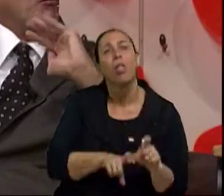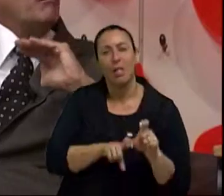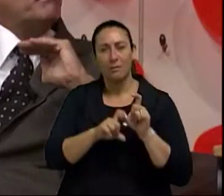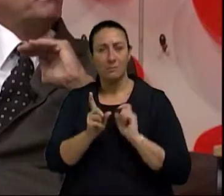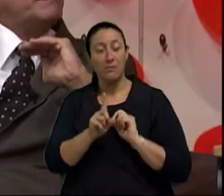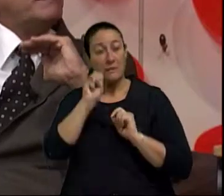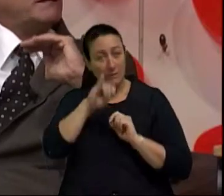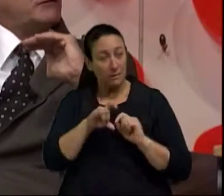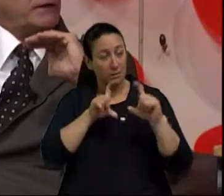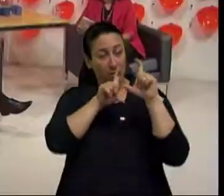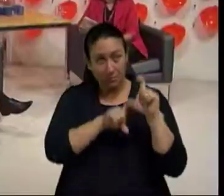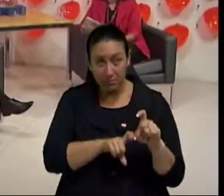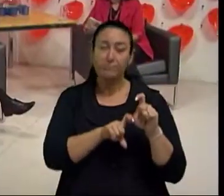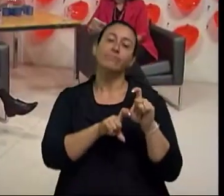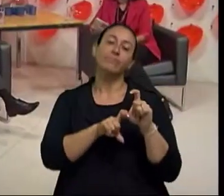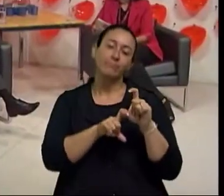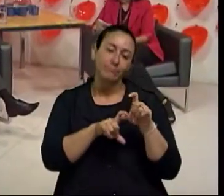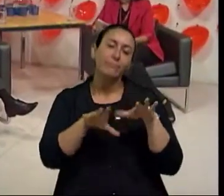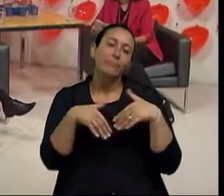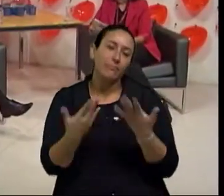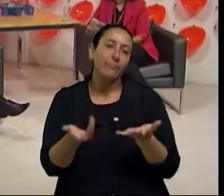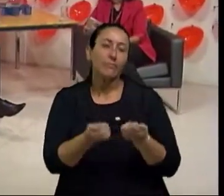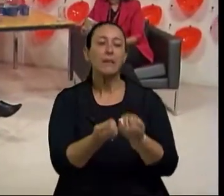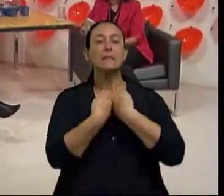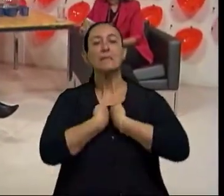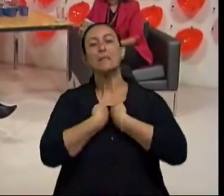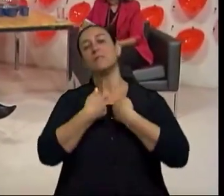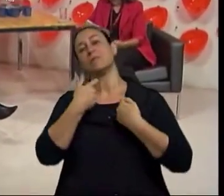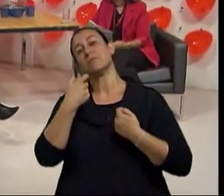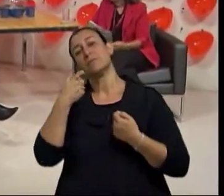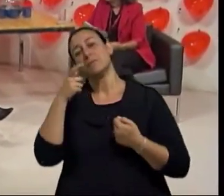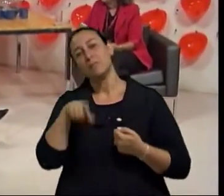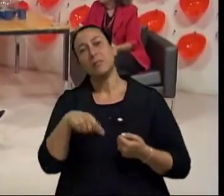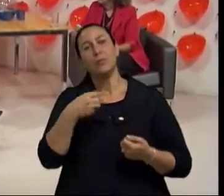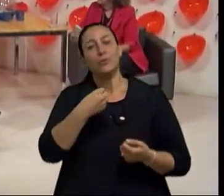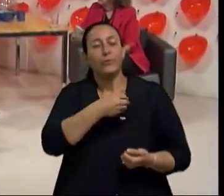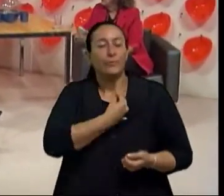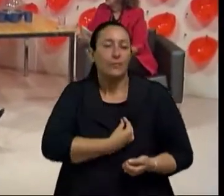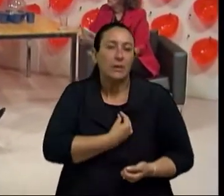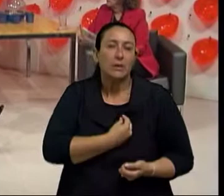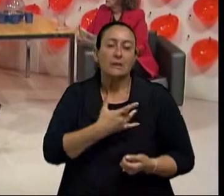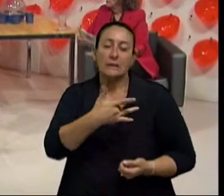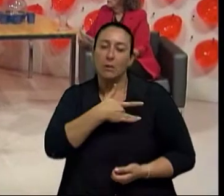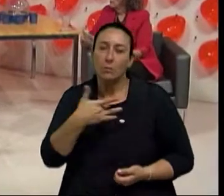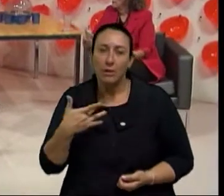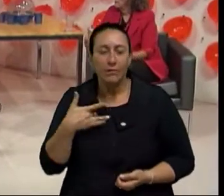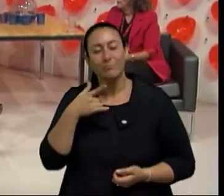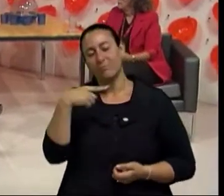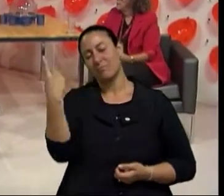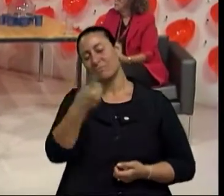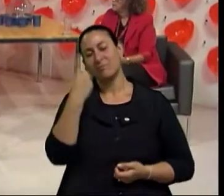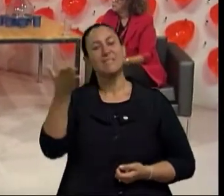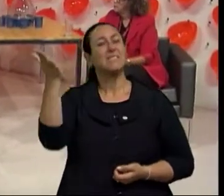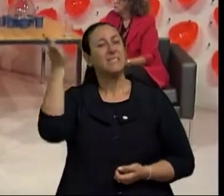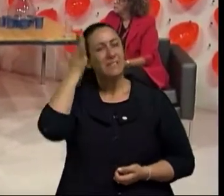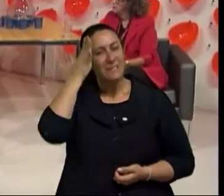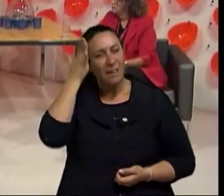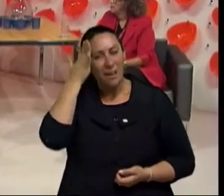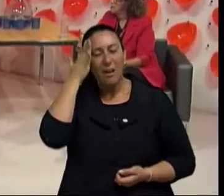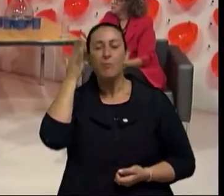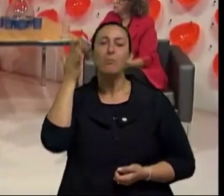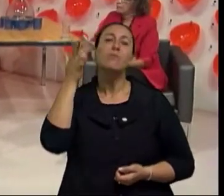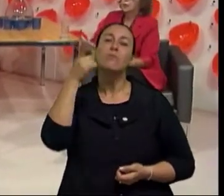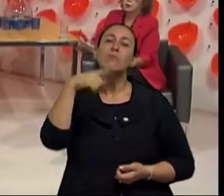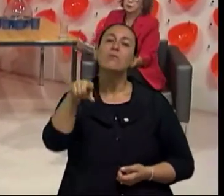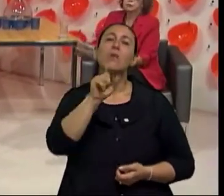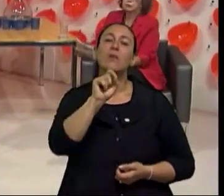passa obrigatoriamente por um estilo de vida saudável, também bem conhecido dos telespectadores, uhum, do teu programa,